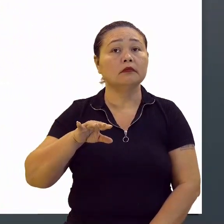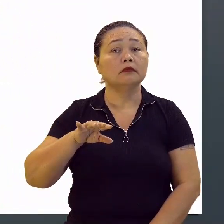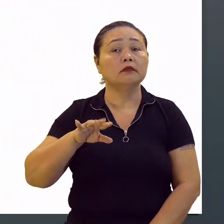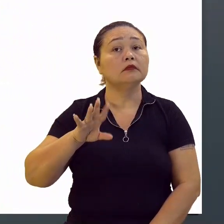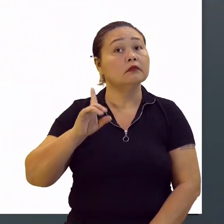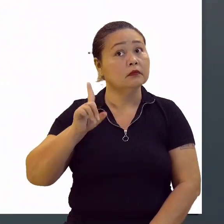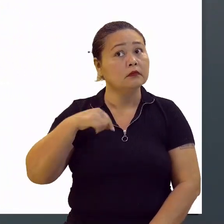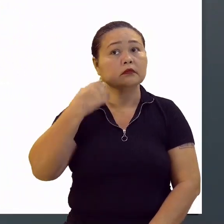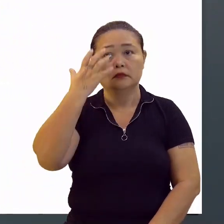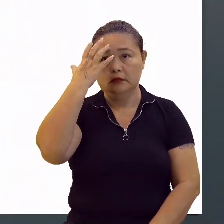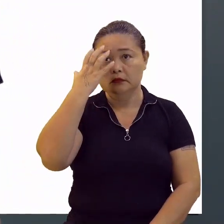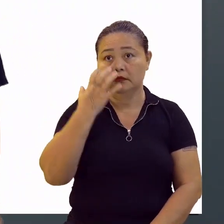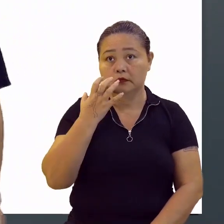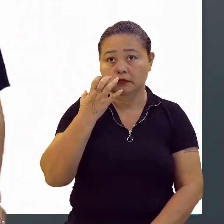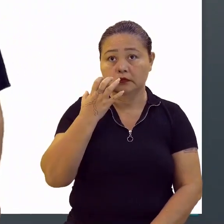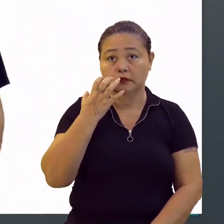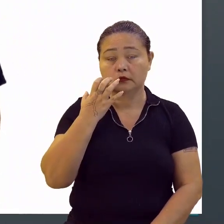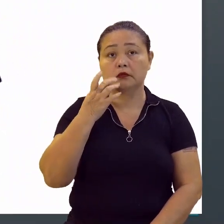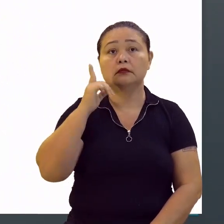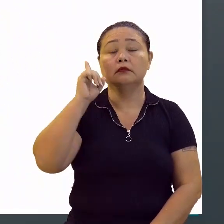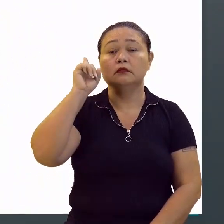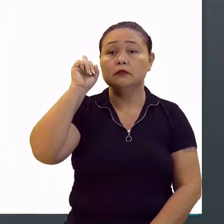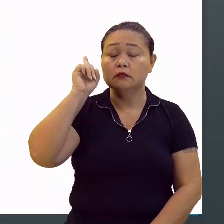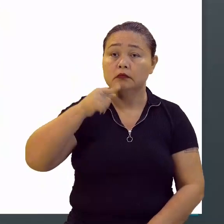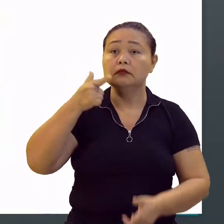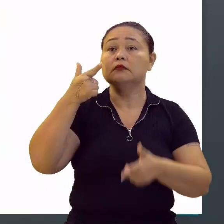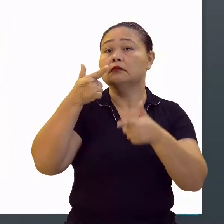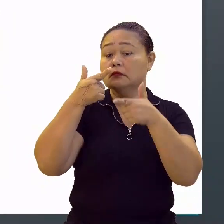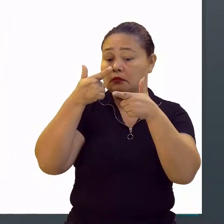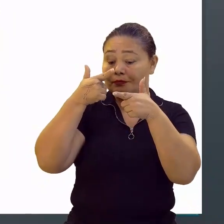Gente, é sério. Um transtorno, ele é muito sério.